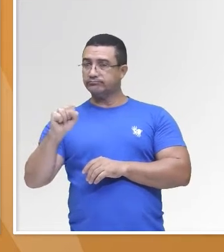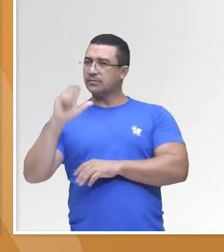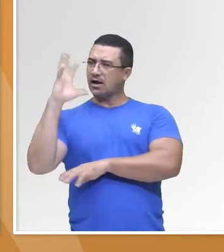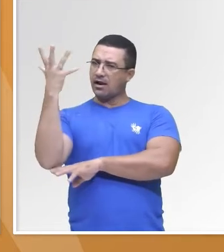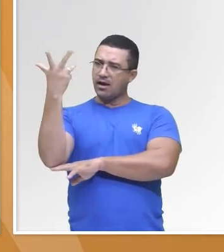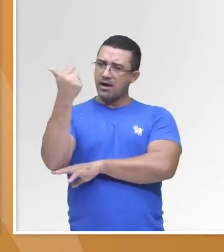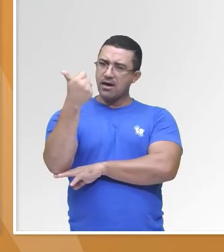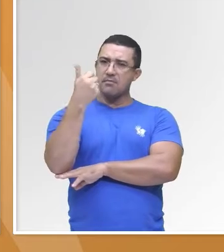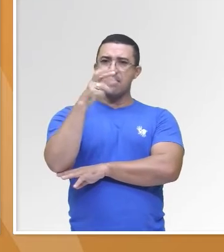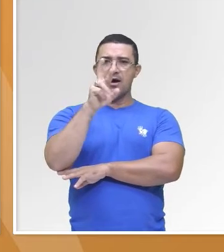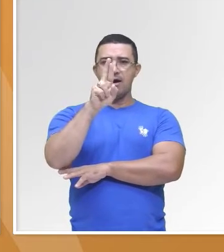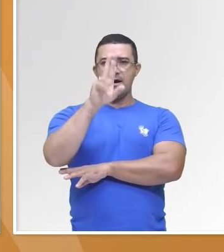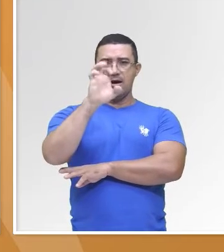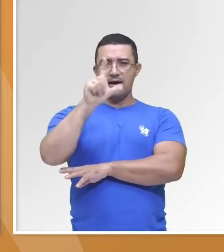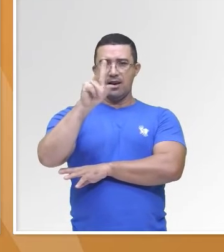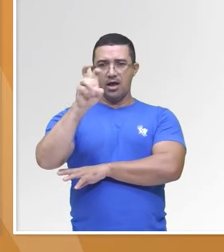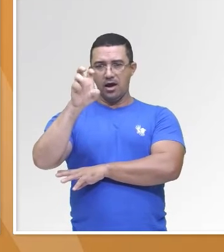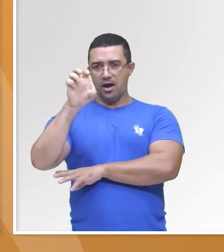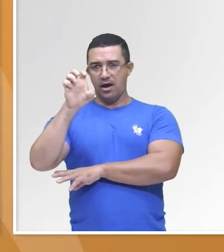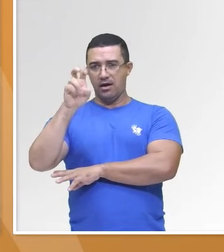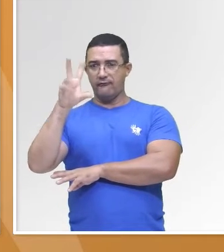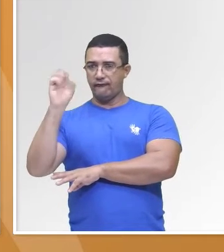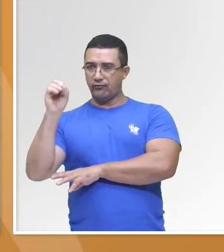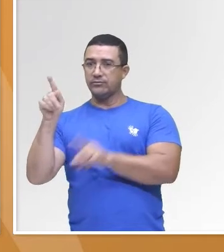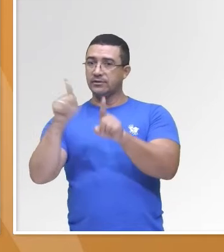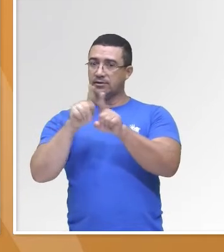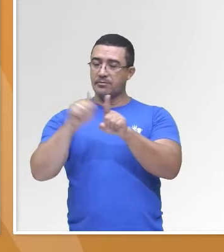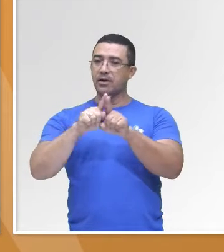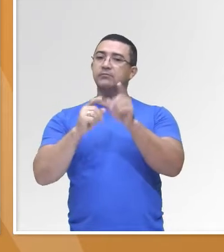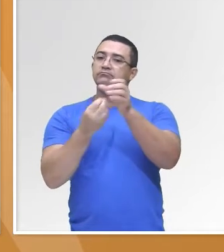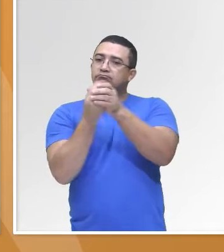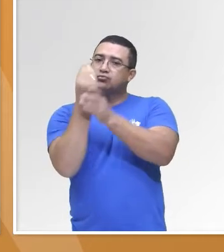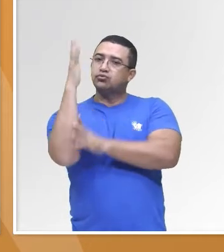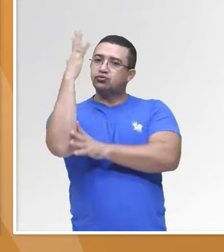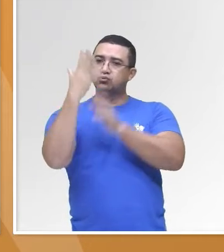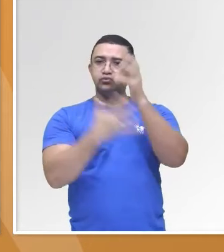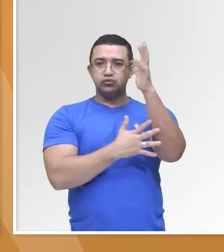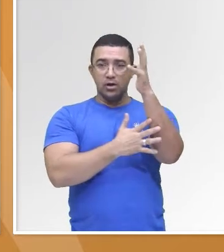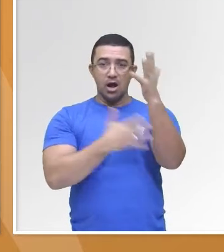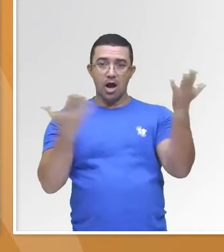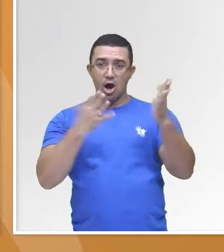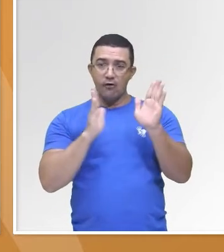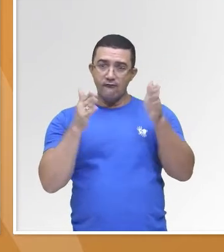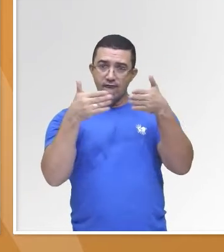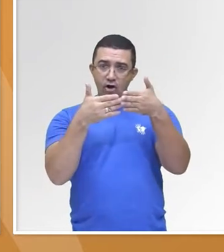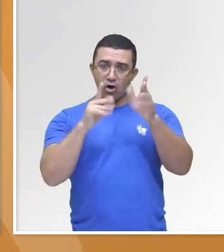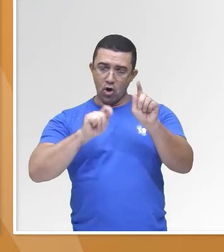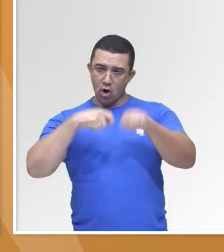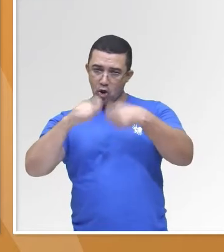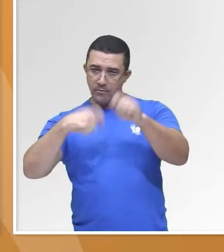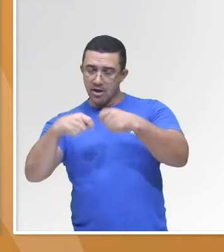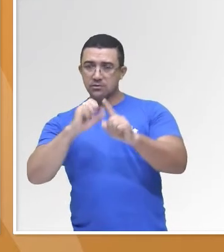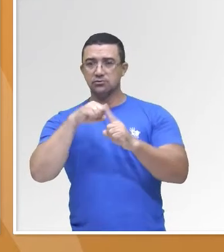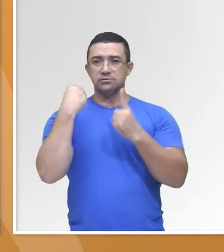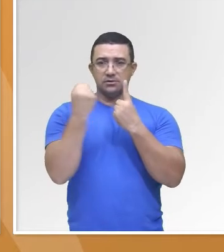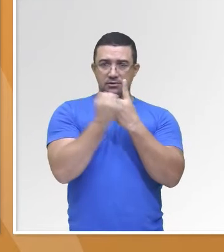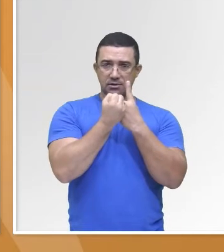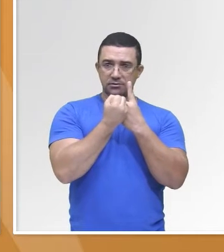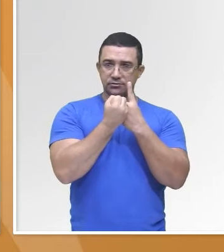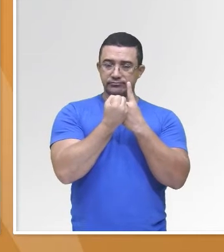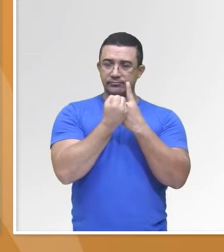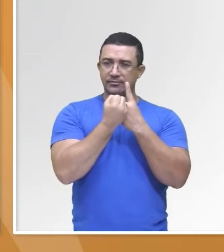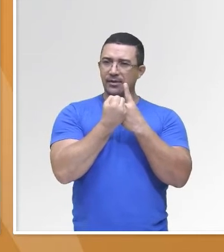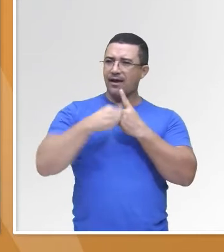hidrografia, e agora a gente vai focar mais na questão da economia, da sociedade, enfim, né? Dessas